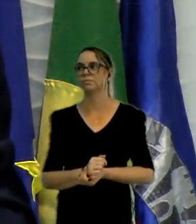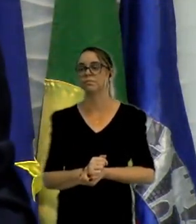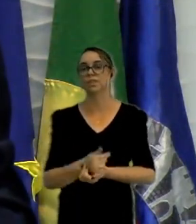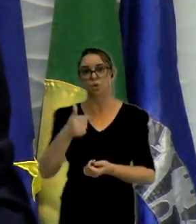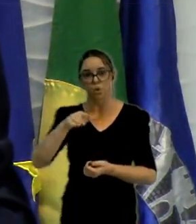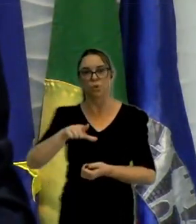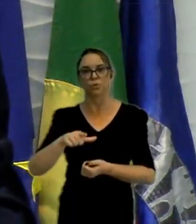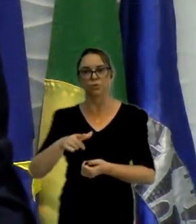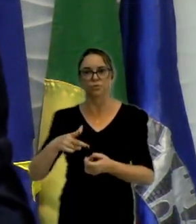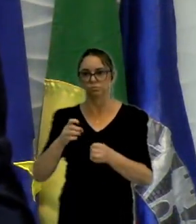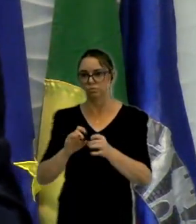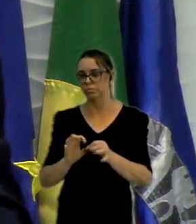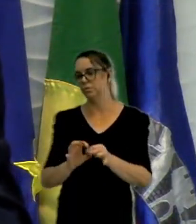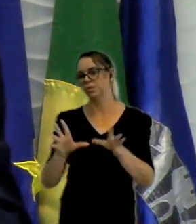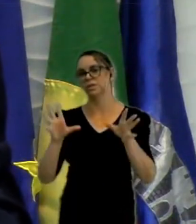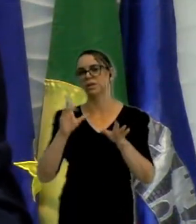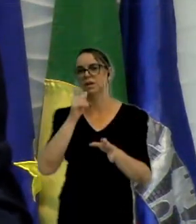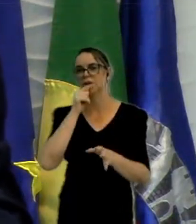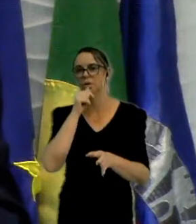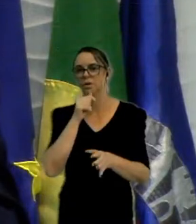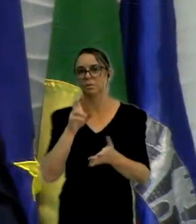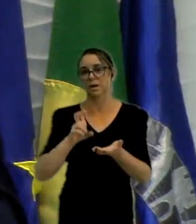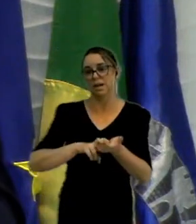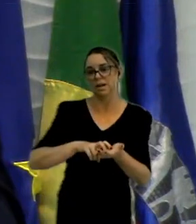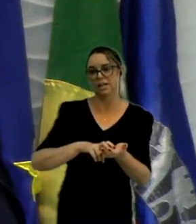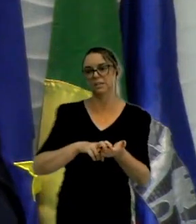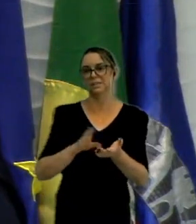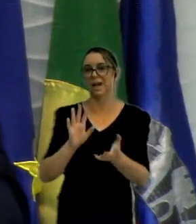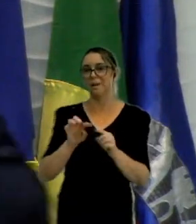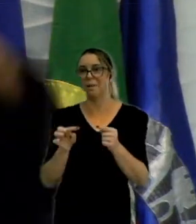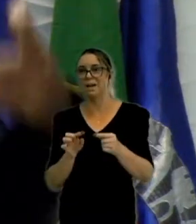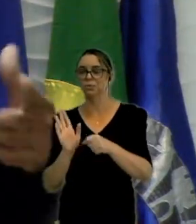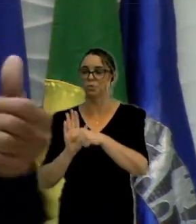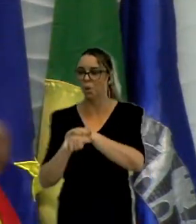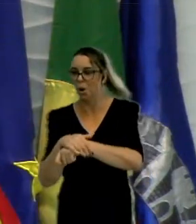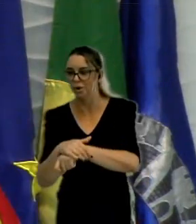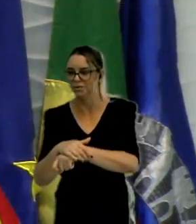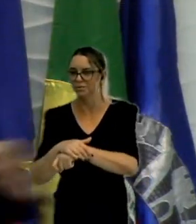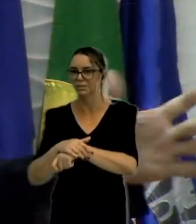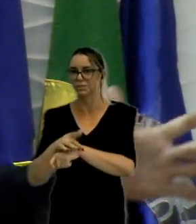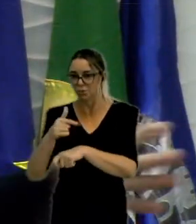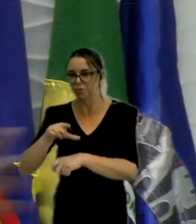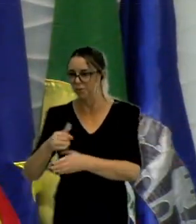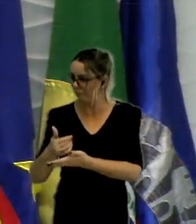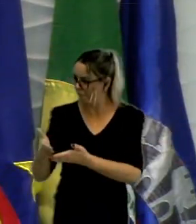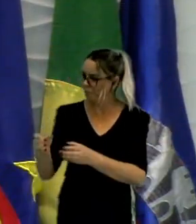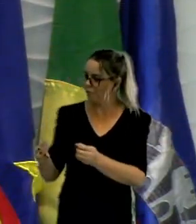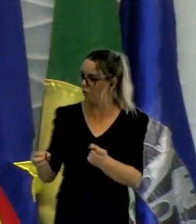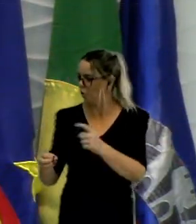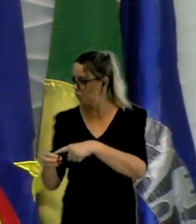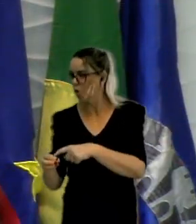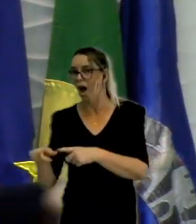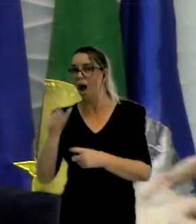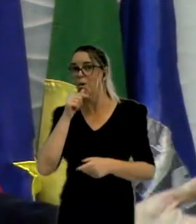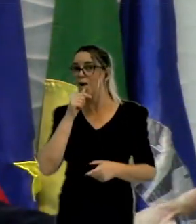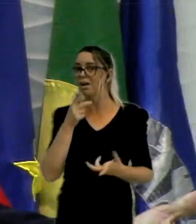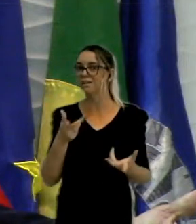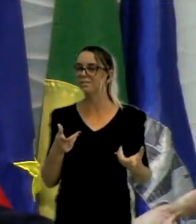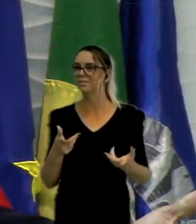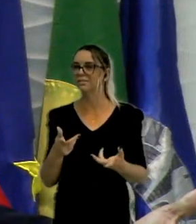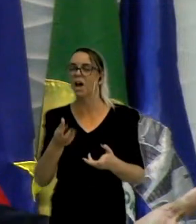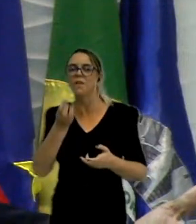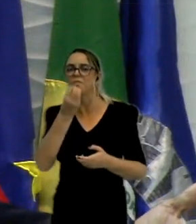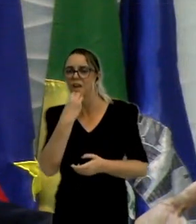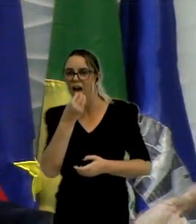domingo de manhã. Quando foi no domingo de noite, desligaram. Ligaram, eu acredito, com pouca volta. A água chegou lá